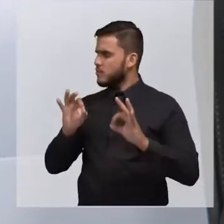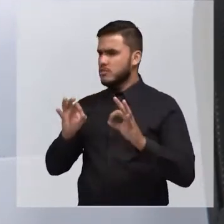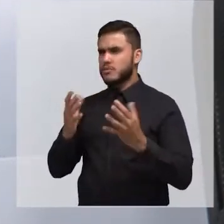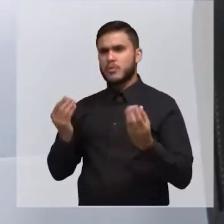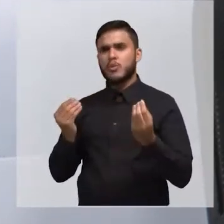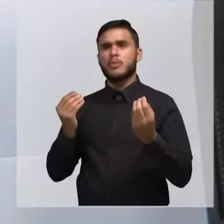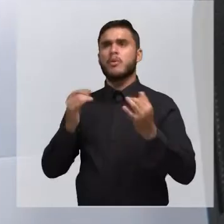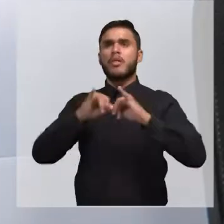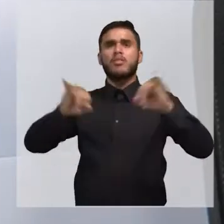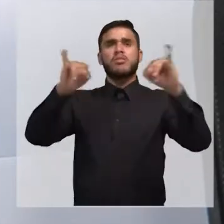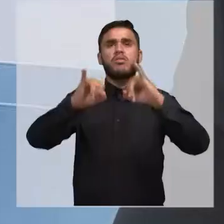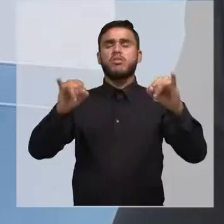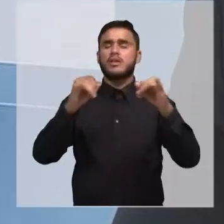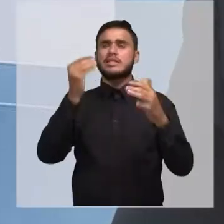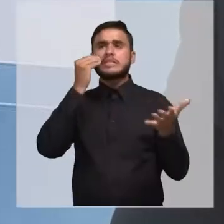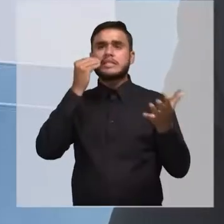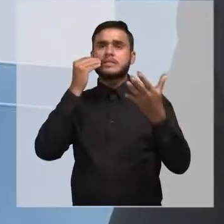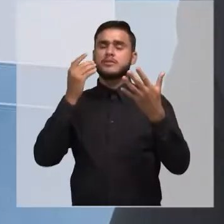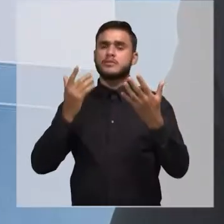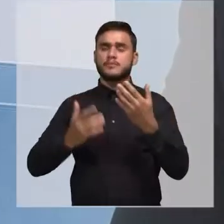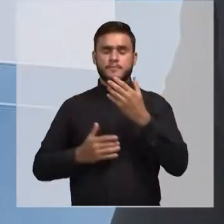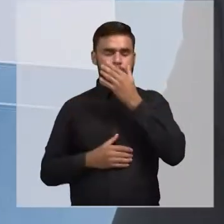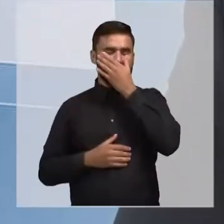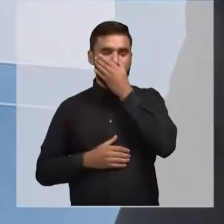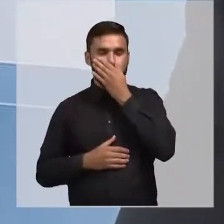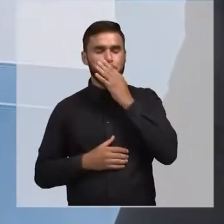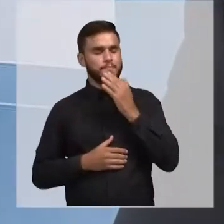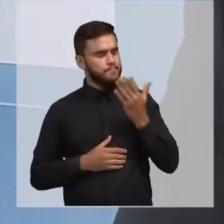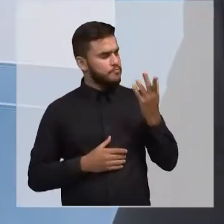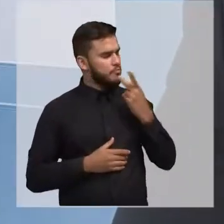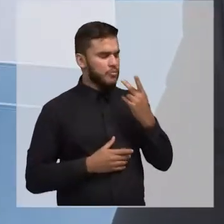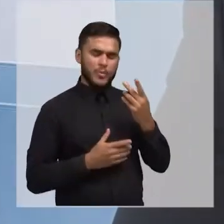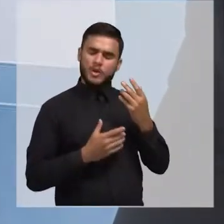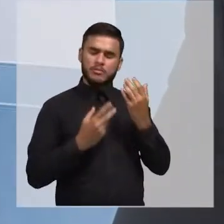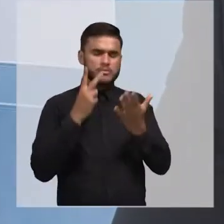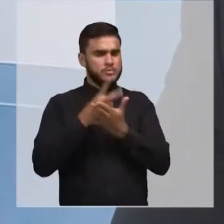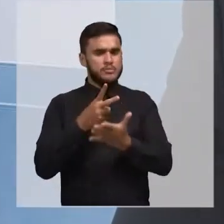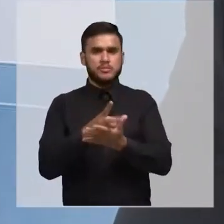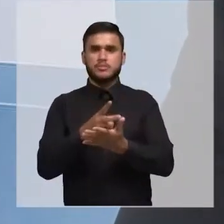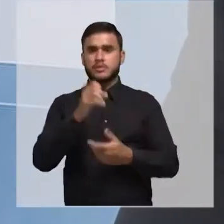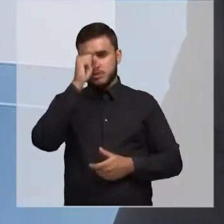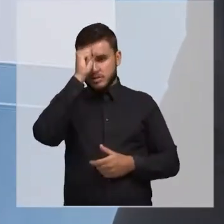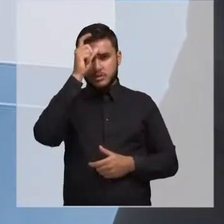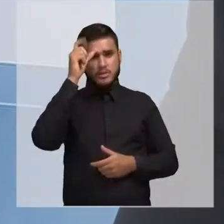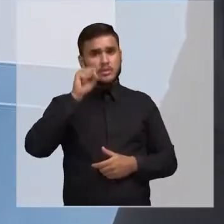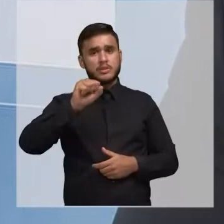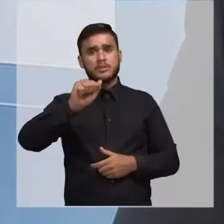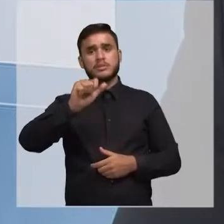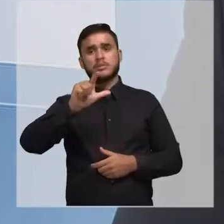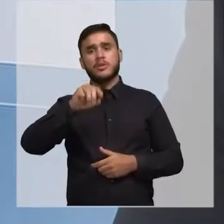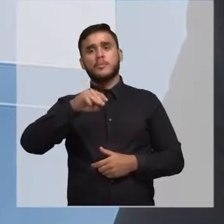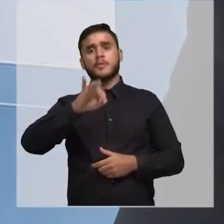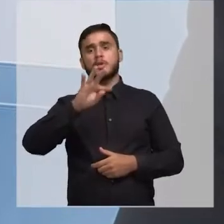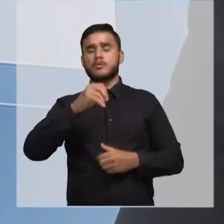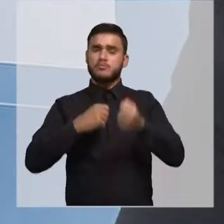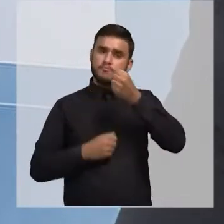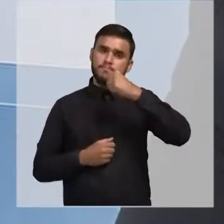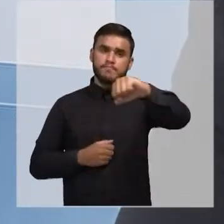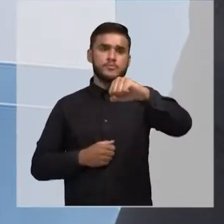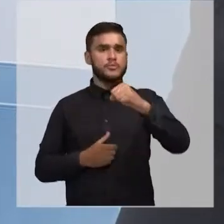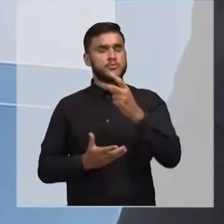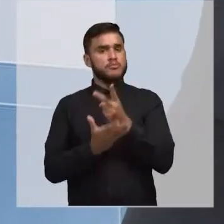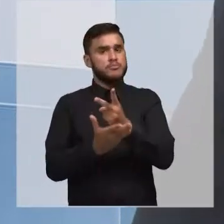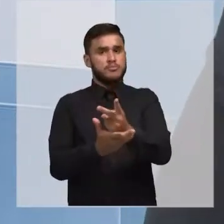muito difícil. Eu estou aqui, saio aqui em defesa do Salmito, saio aqui em defesa de vários outros já, e vou sair, vai ser o meu papel